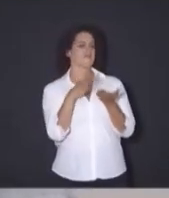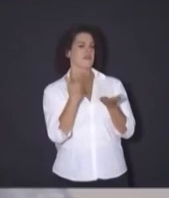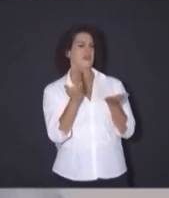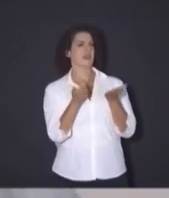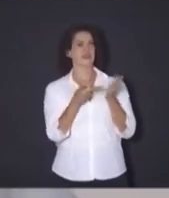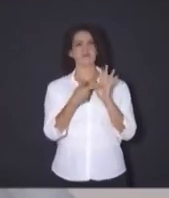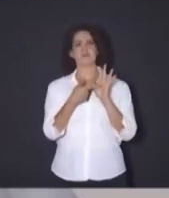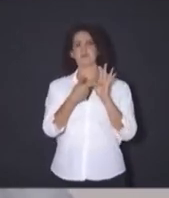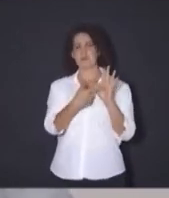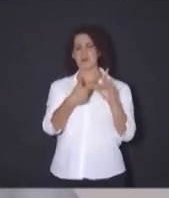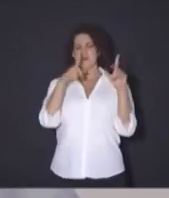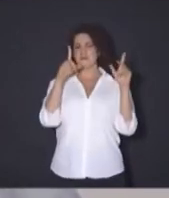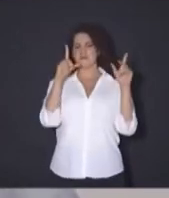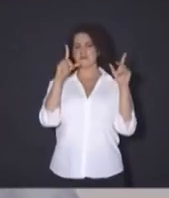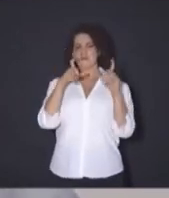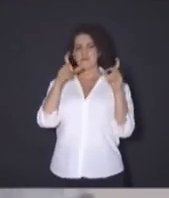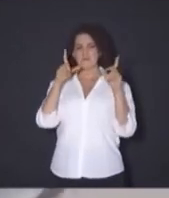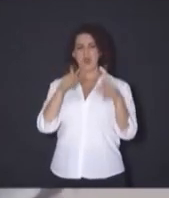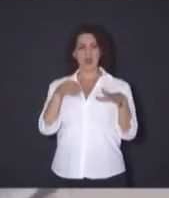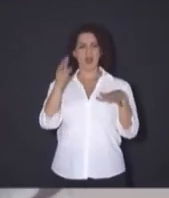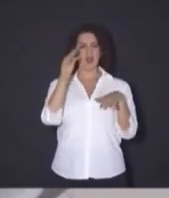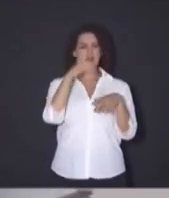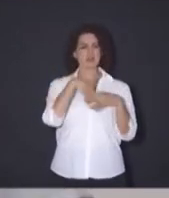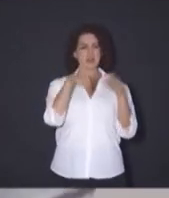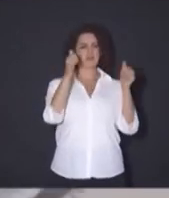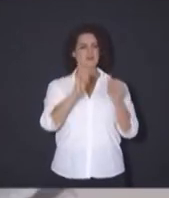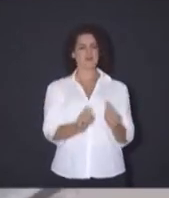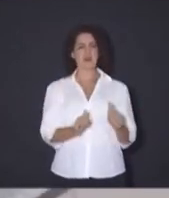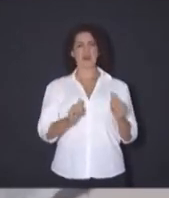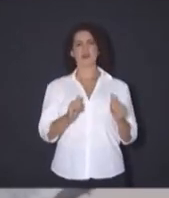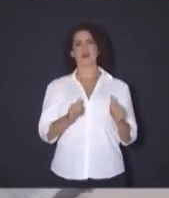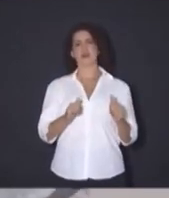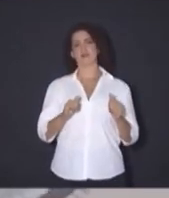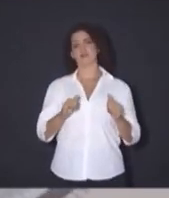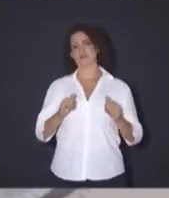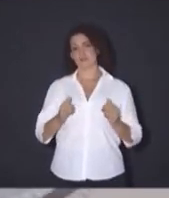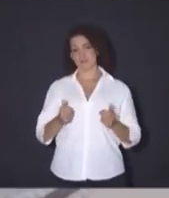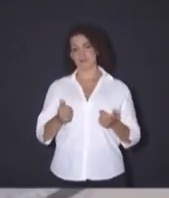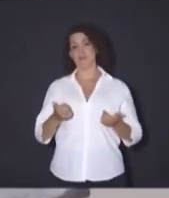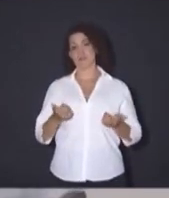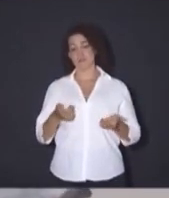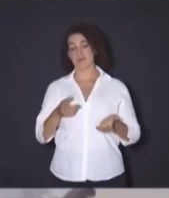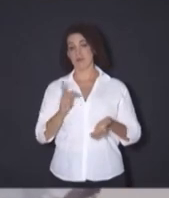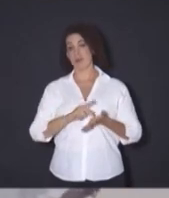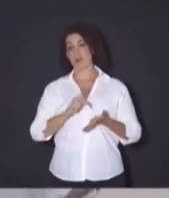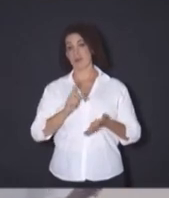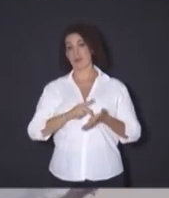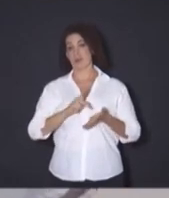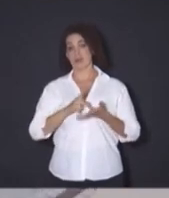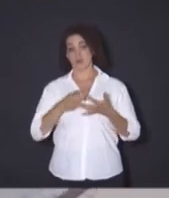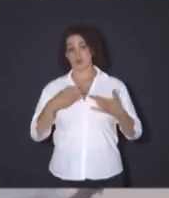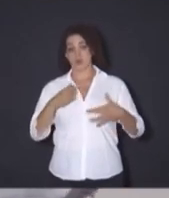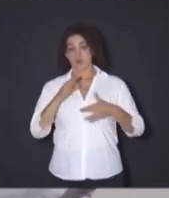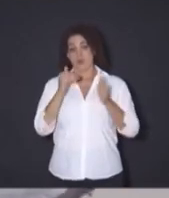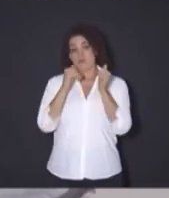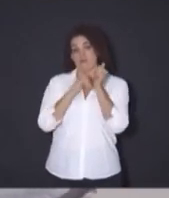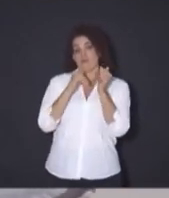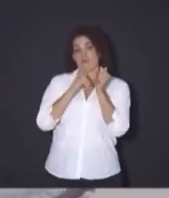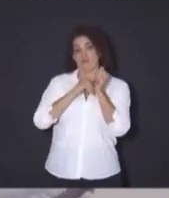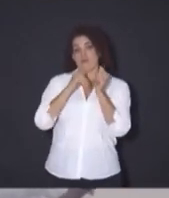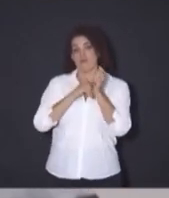que fotografa, né? E realmente algo de fundamento, algo interno, secreto.